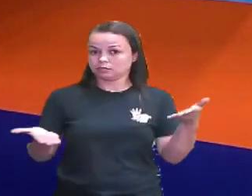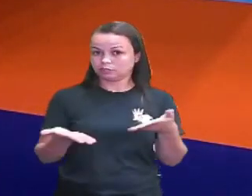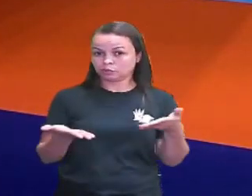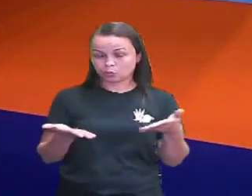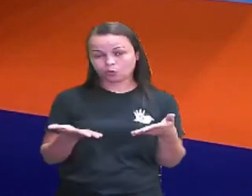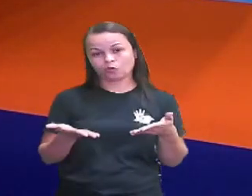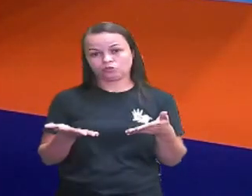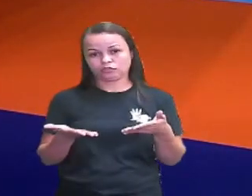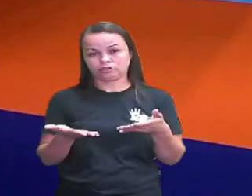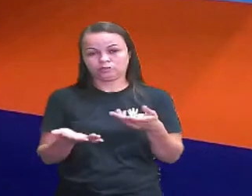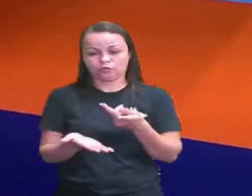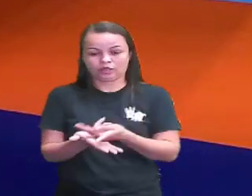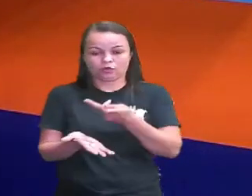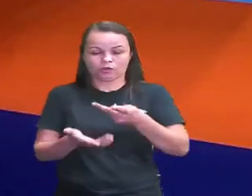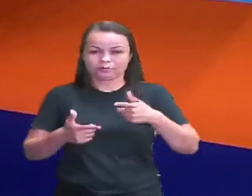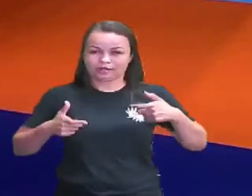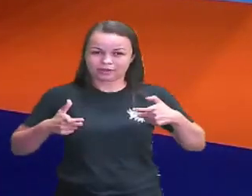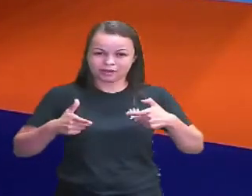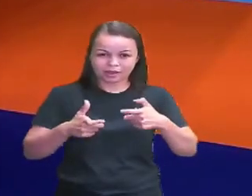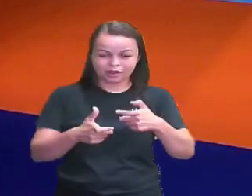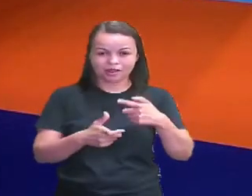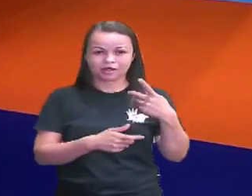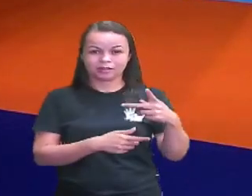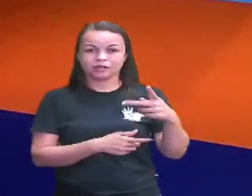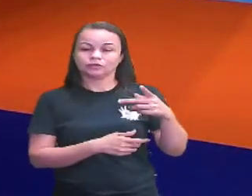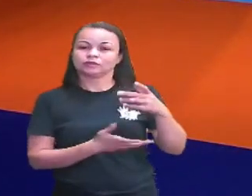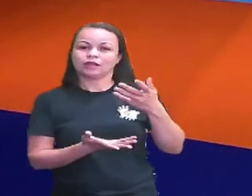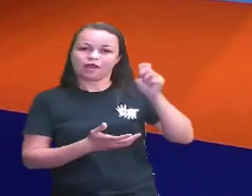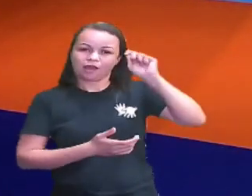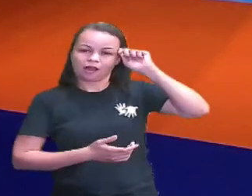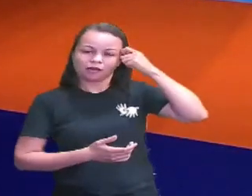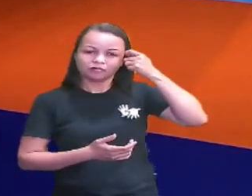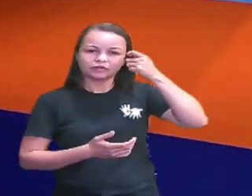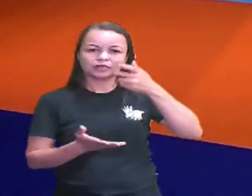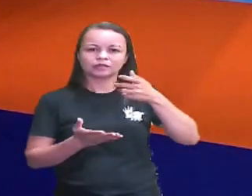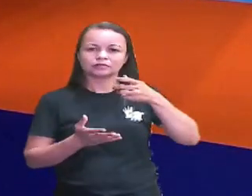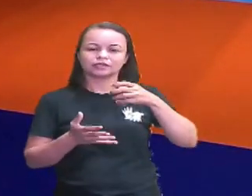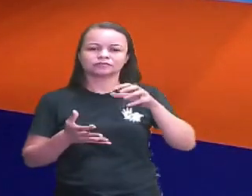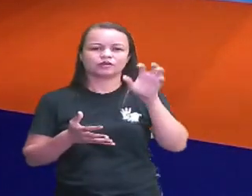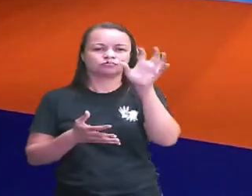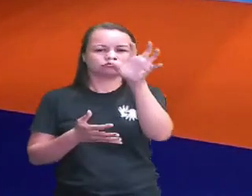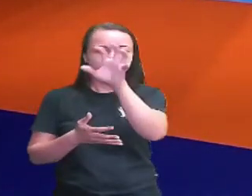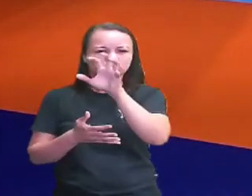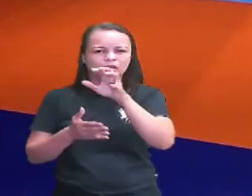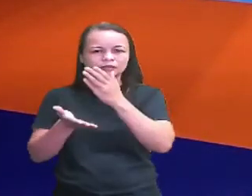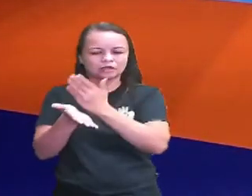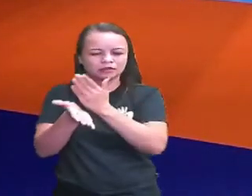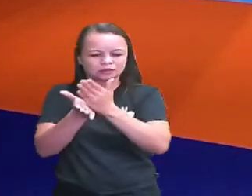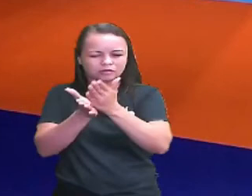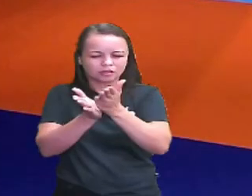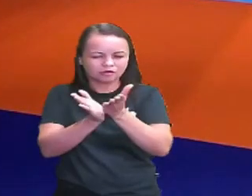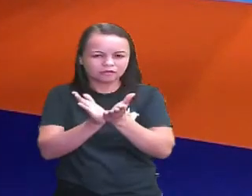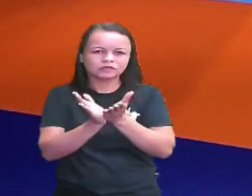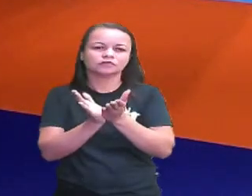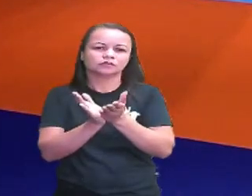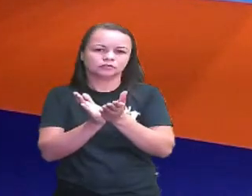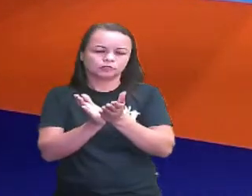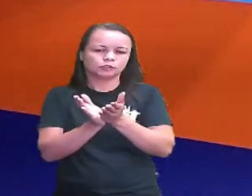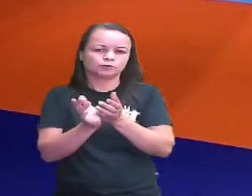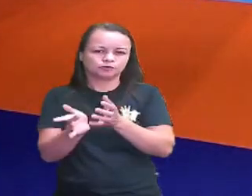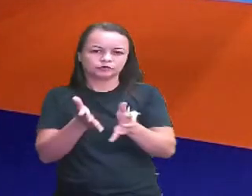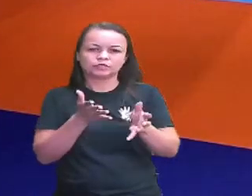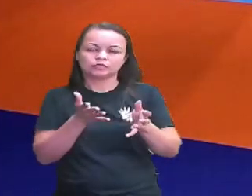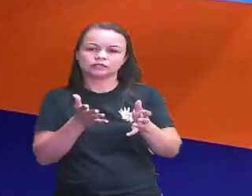guerras que ocorrem na África têm a ver com essa divisão. Por quê? Na África existiam povos, né,